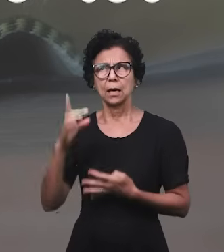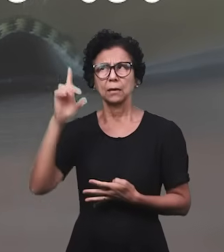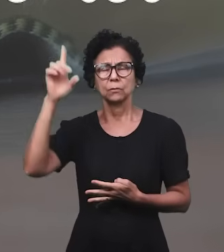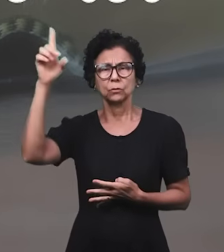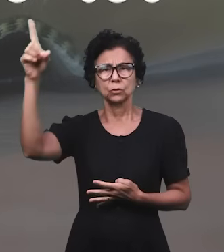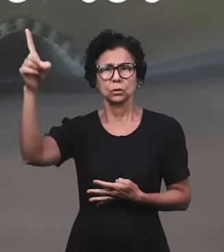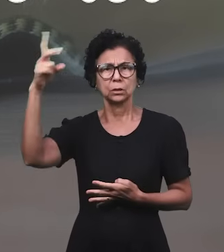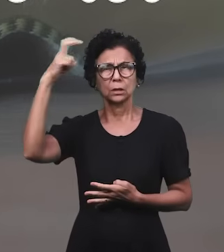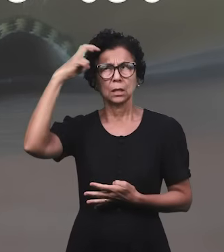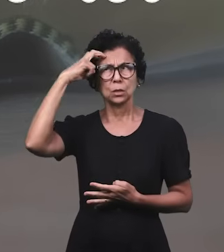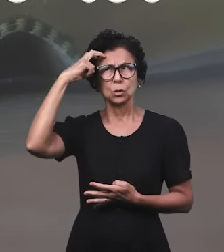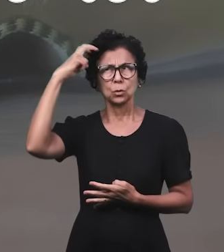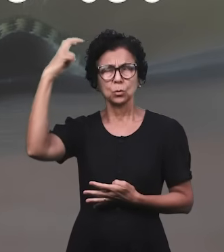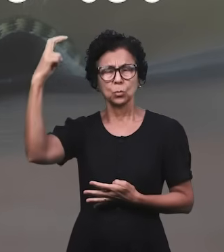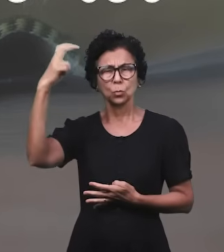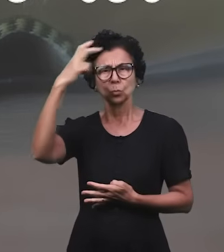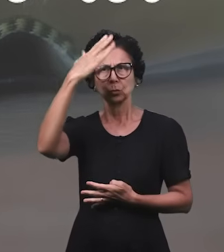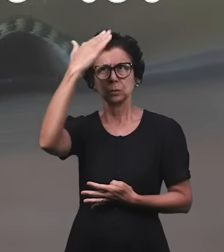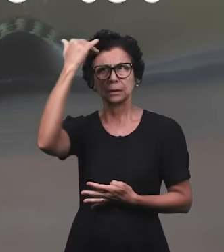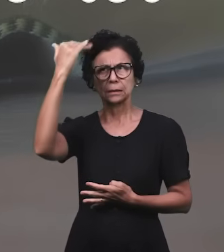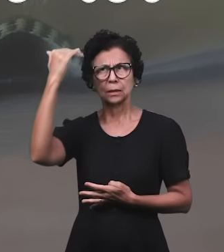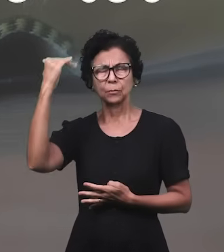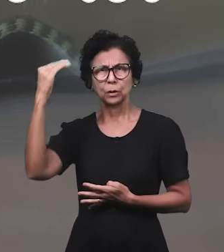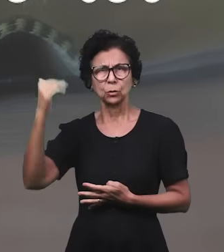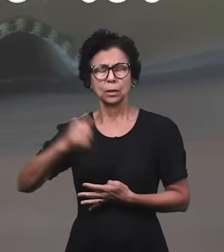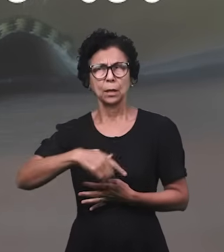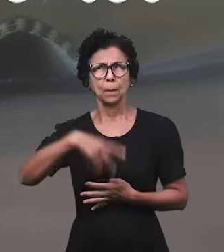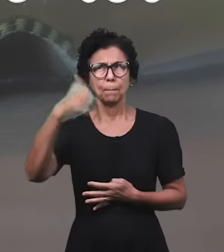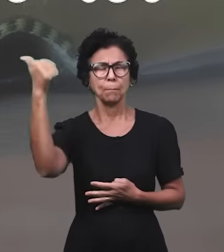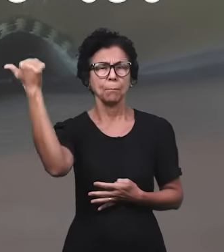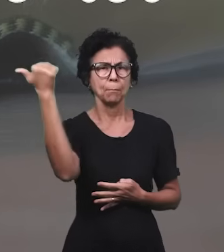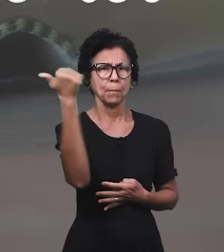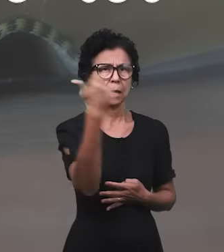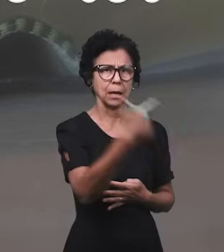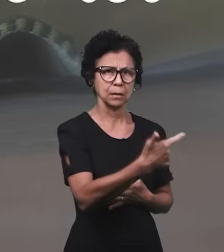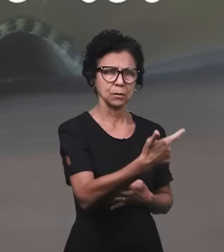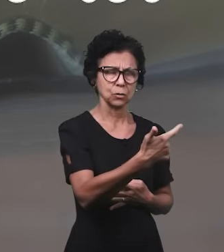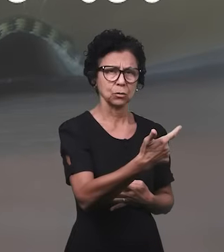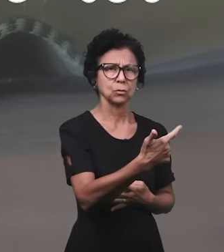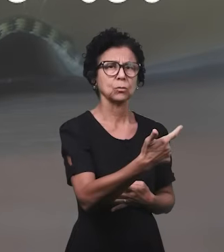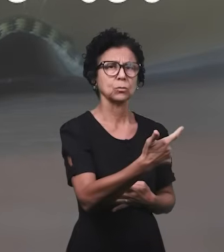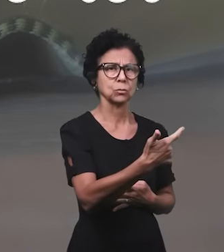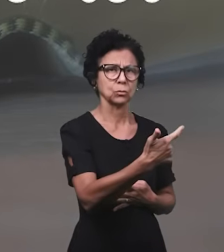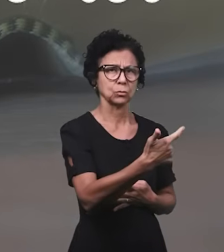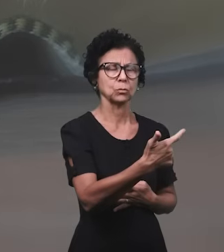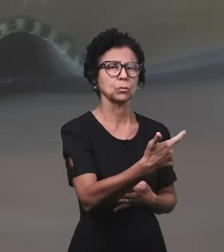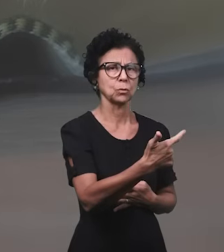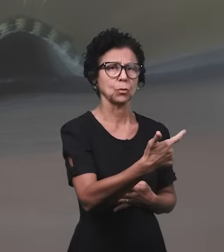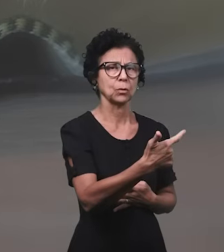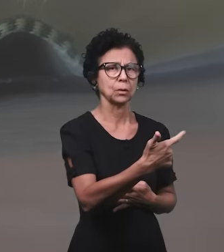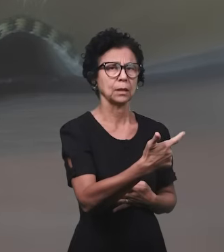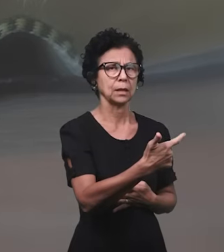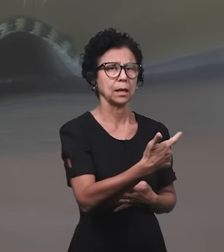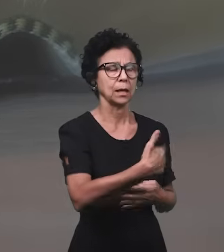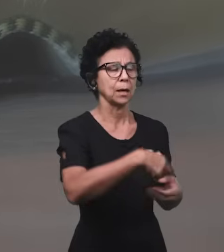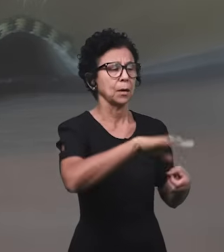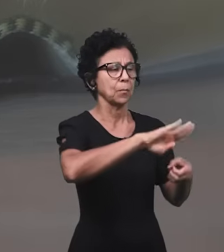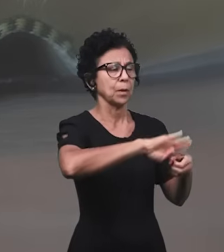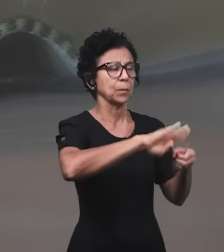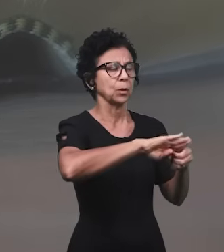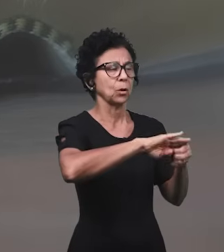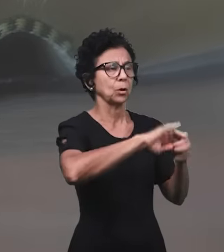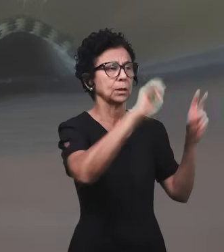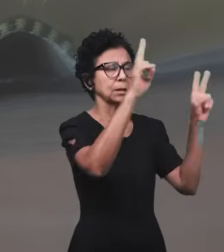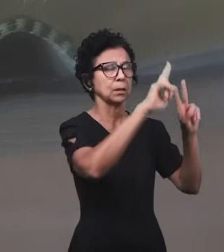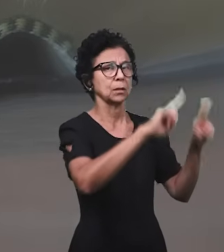10 vezes mais doutos do que todos os magos ou astrólogos que havia em todo o seu reino. E diz o 21, e